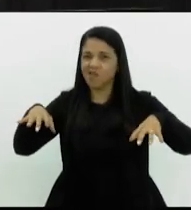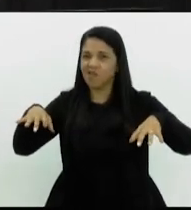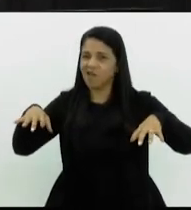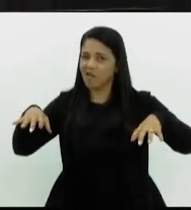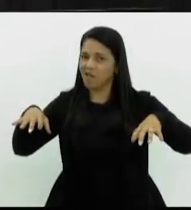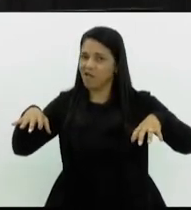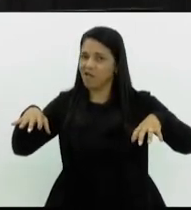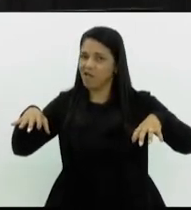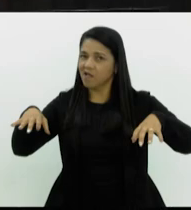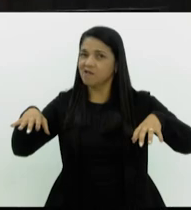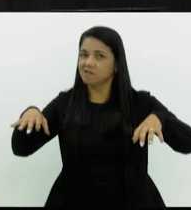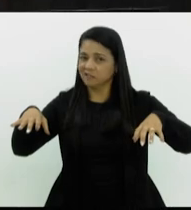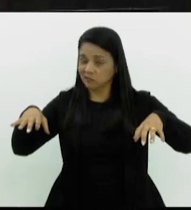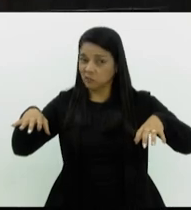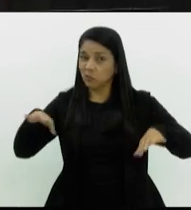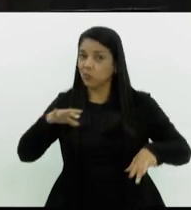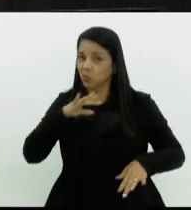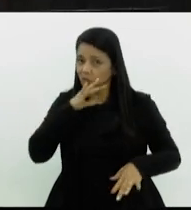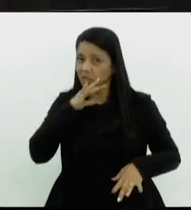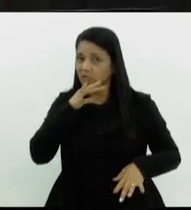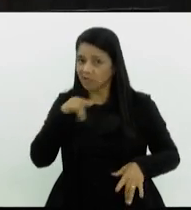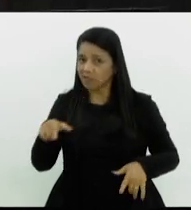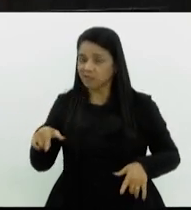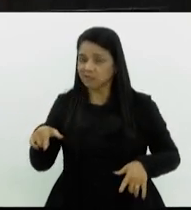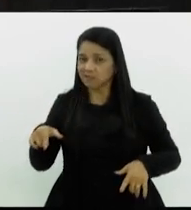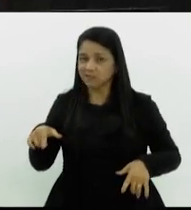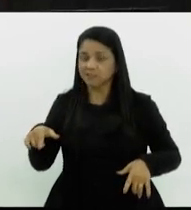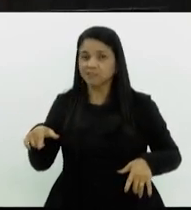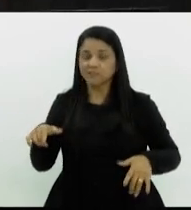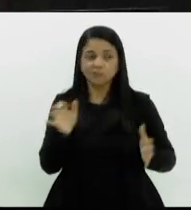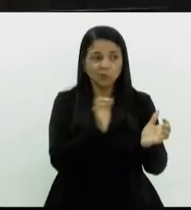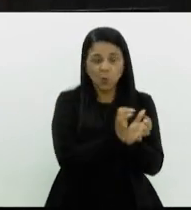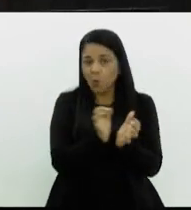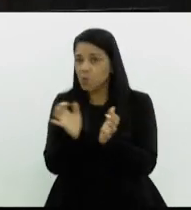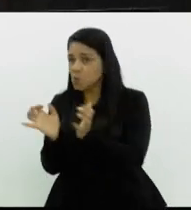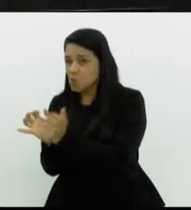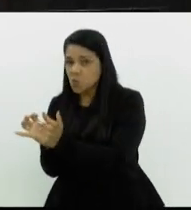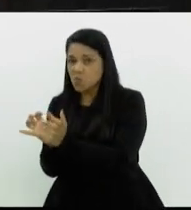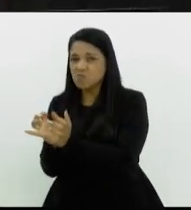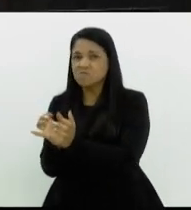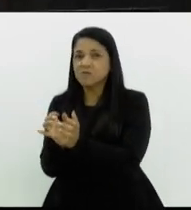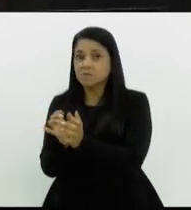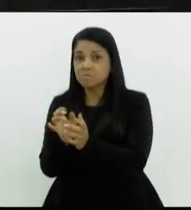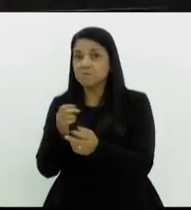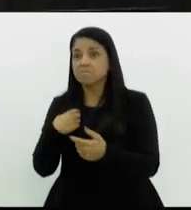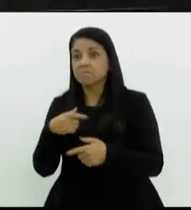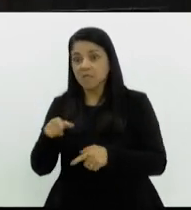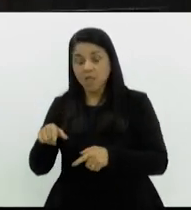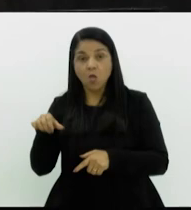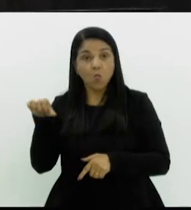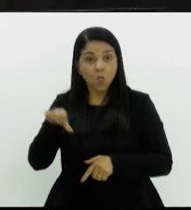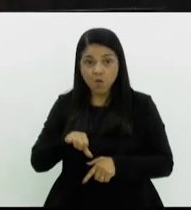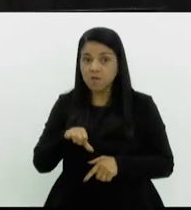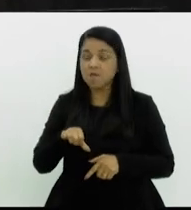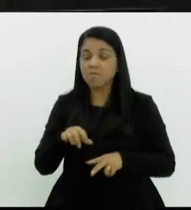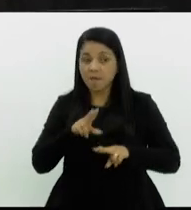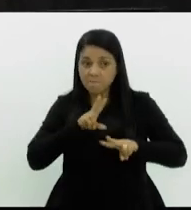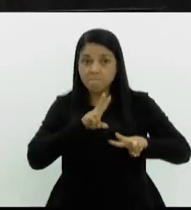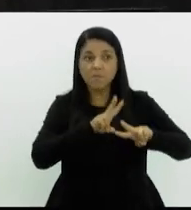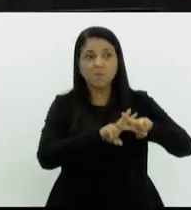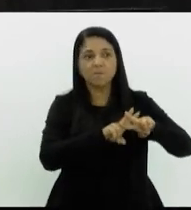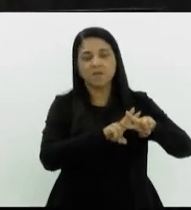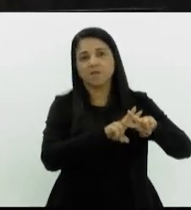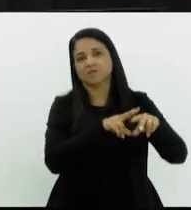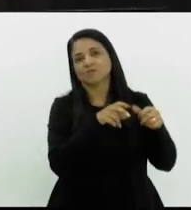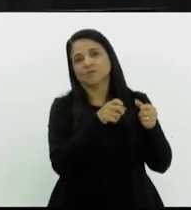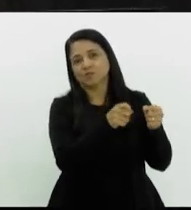O extremismo é uma coisa terrível, porque ela é capaz de deixar alguém preso 1 ano sem ser ouvido pelo juiz.